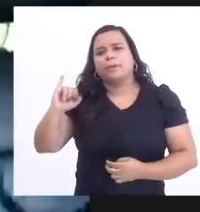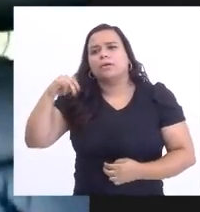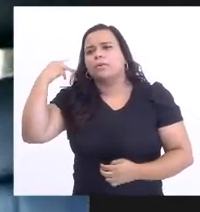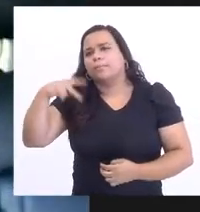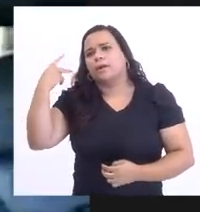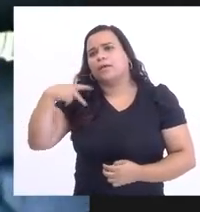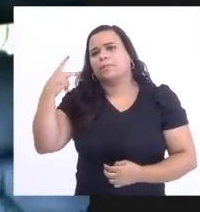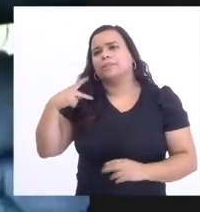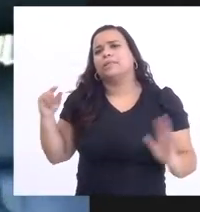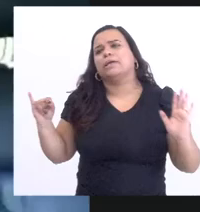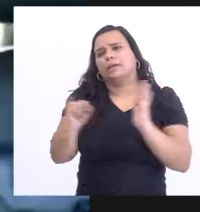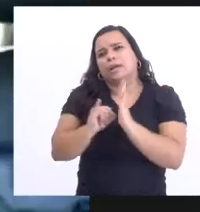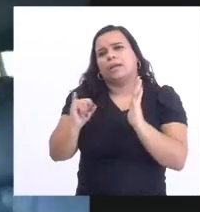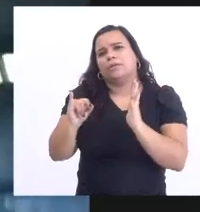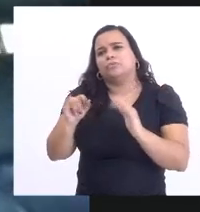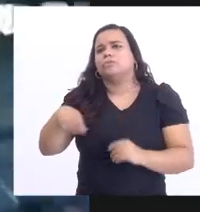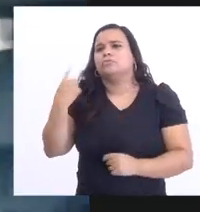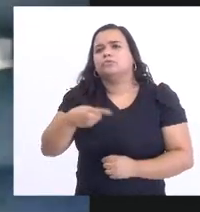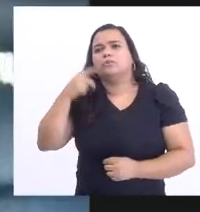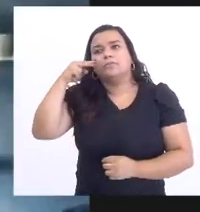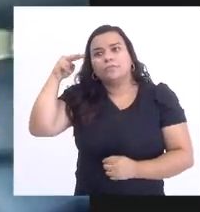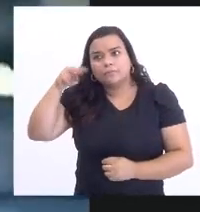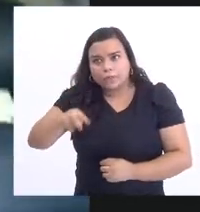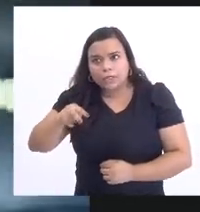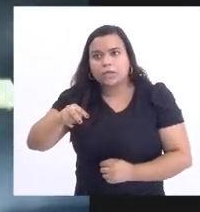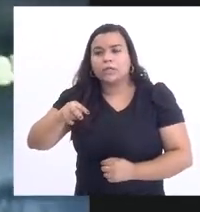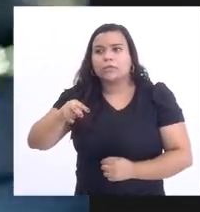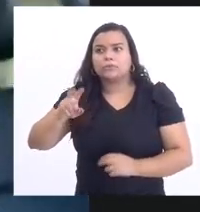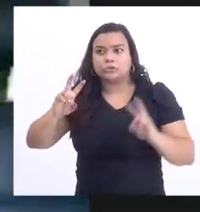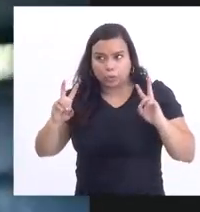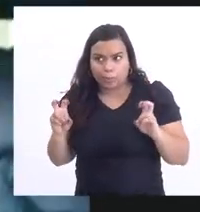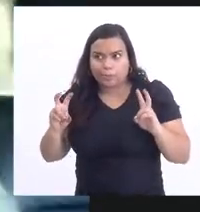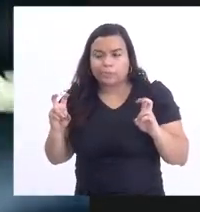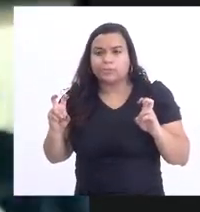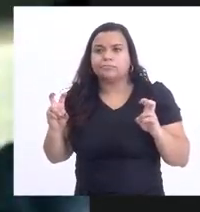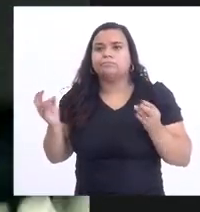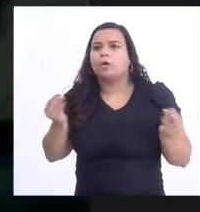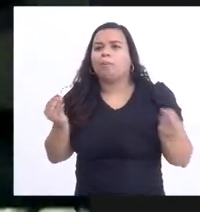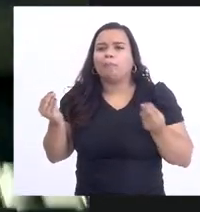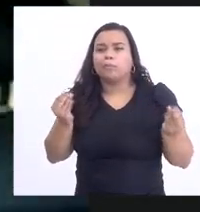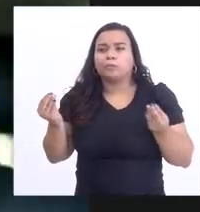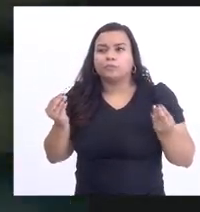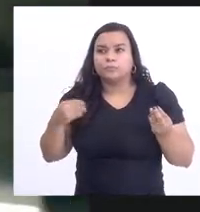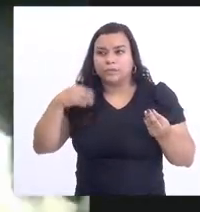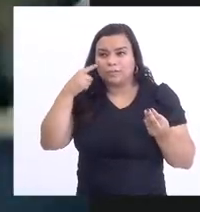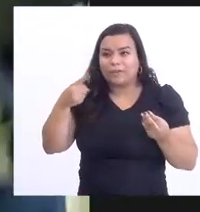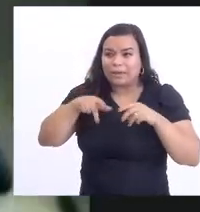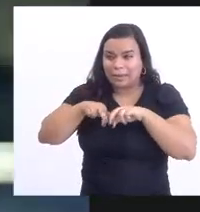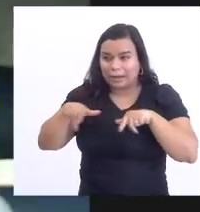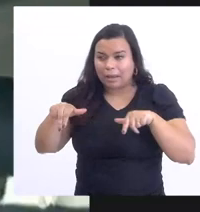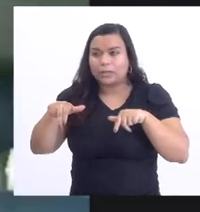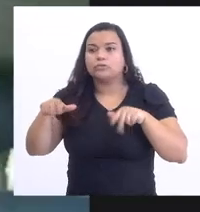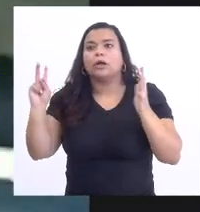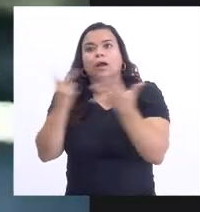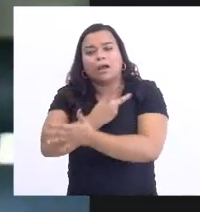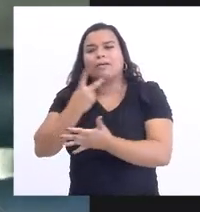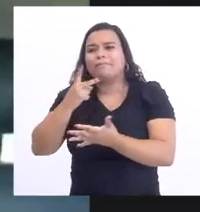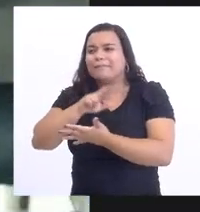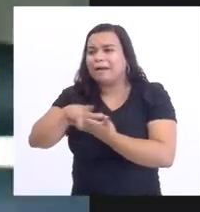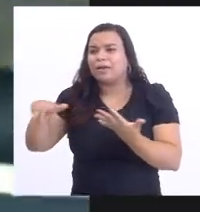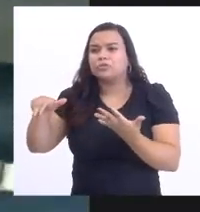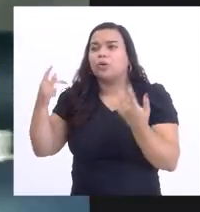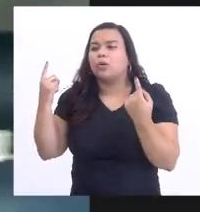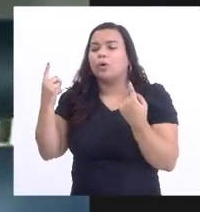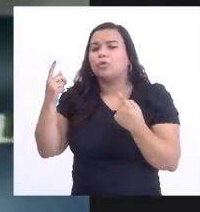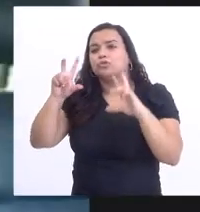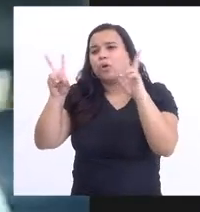Inquérito, vem apurar todas as irregularidades que vêm sendo cometidas pela supervia. A